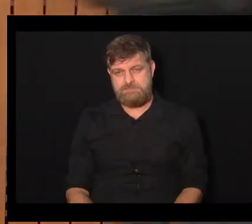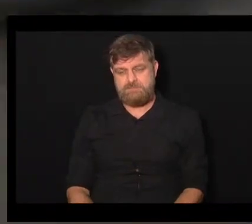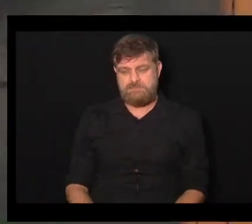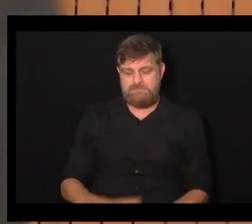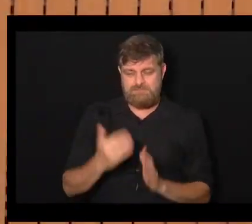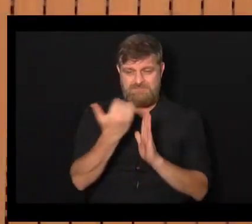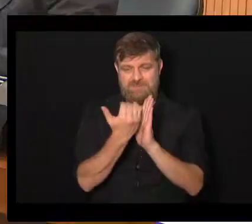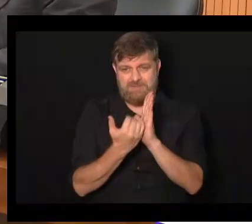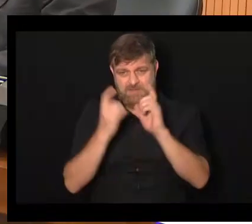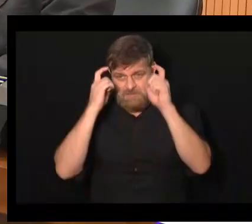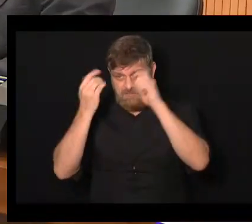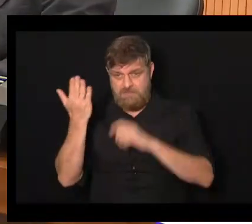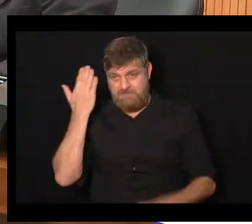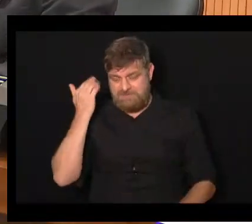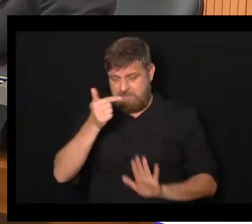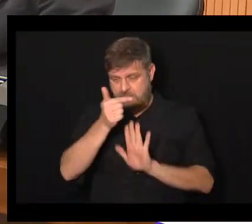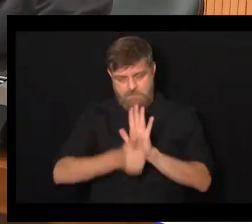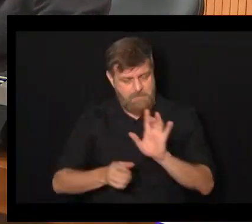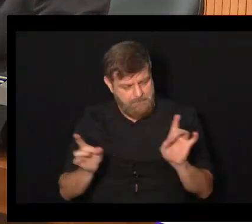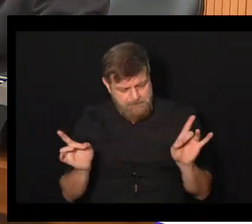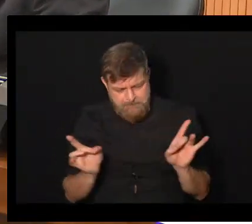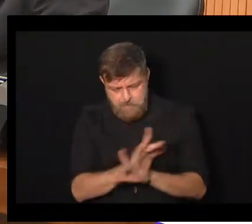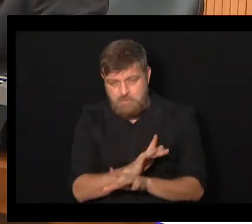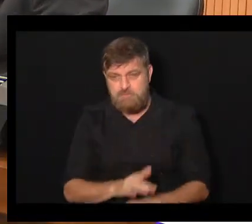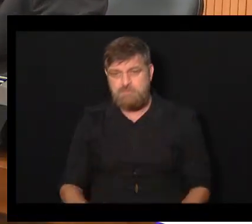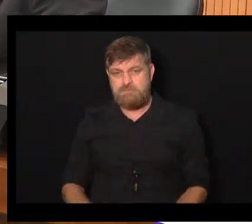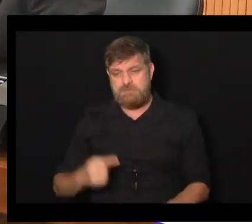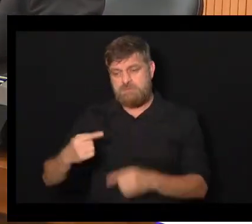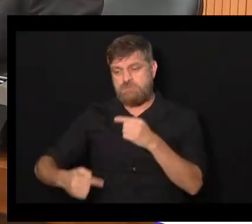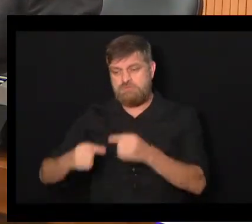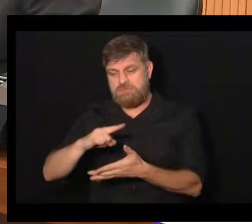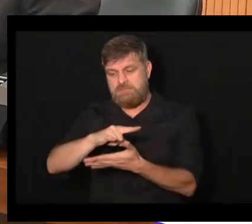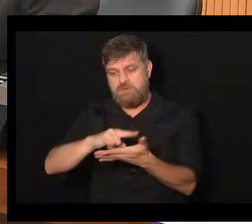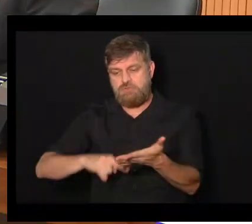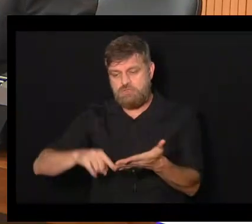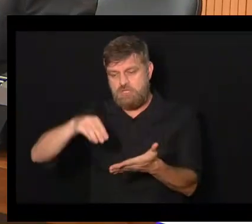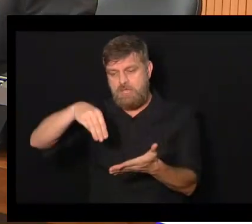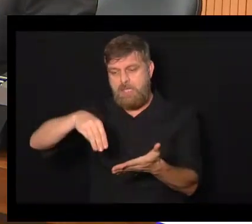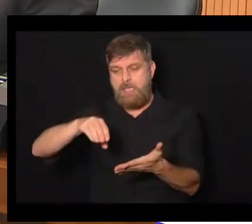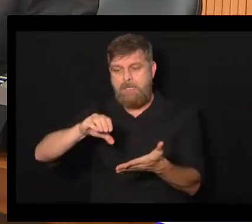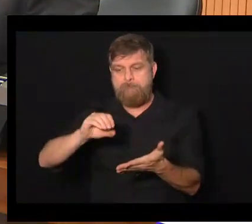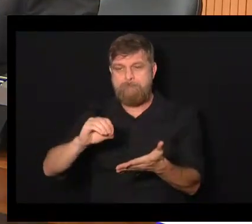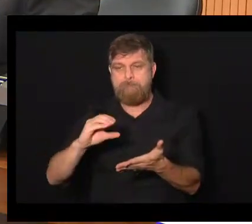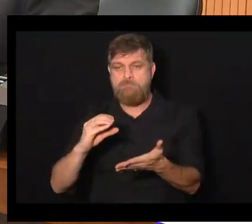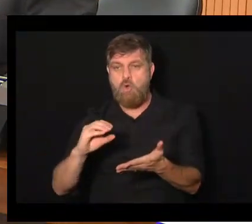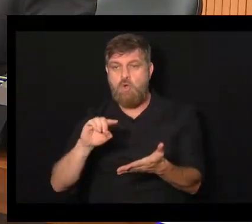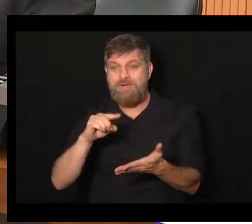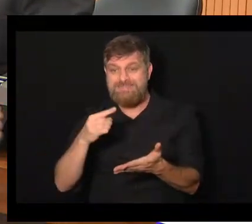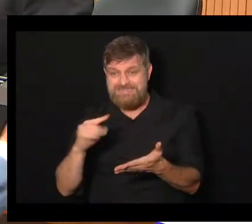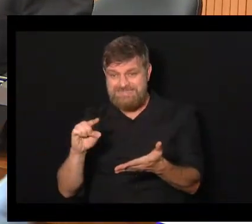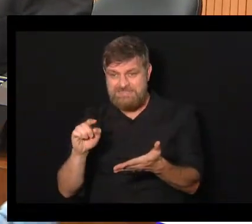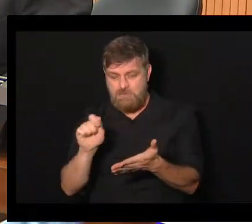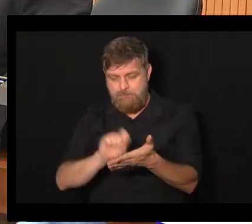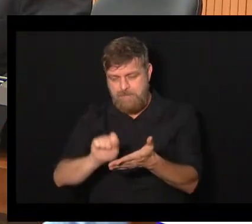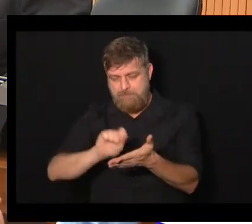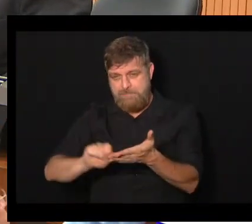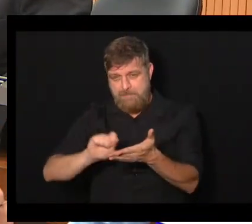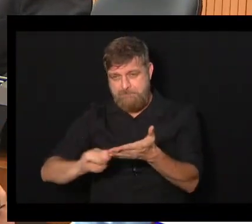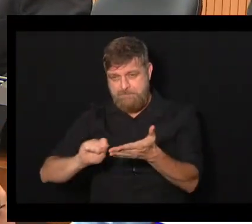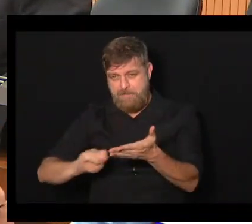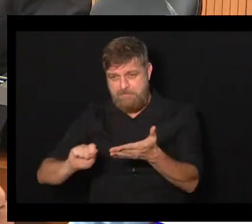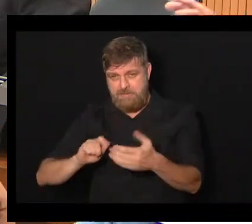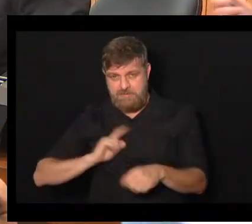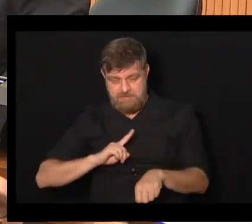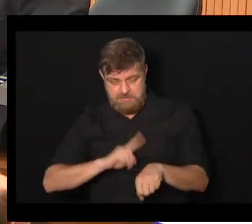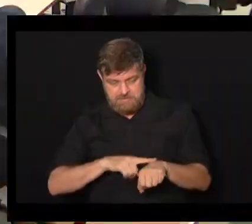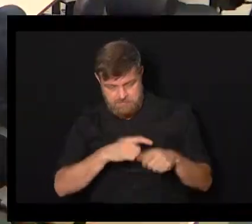Matérias adiadas da reunião anterior não há. Discussão e votação das moções. Vereador Zé Carlos. Vereador Luiz Henrique Cirilo, por favor, precisa de